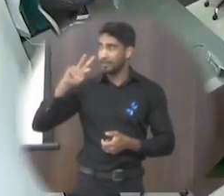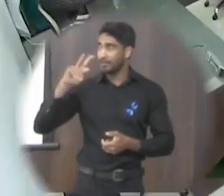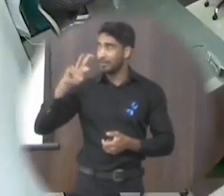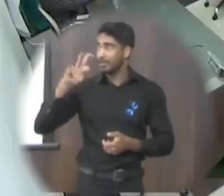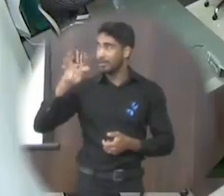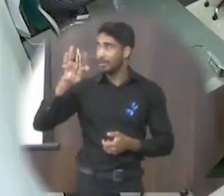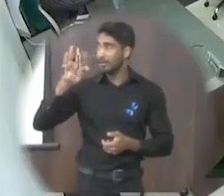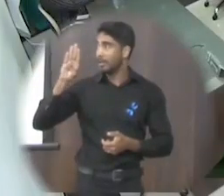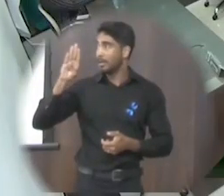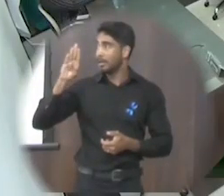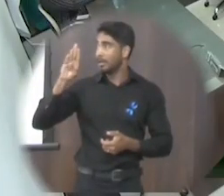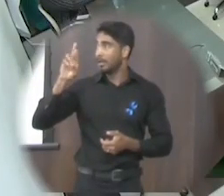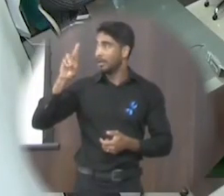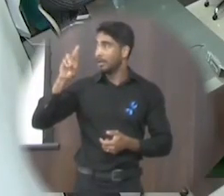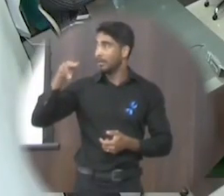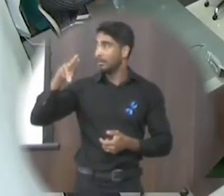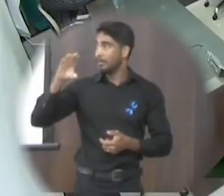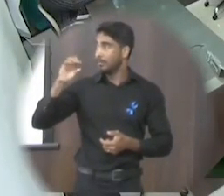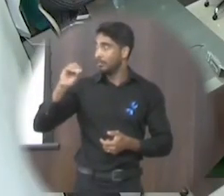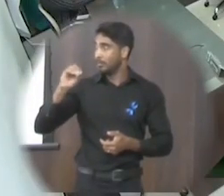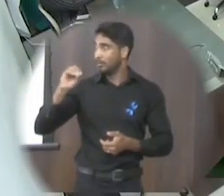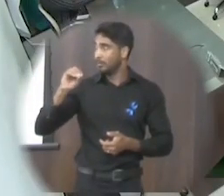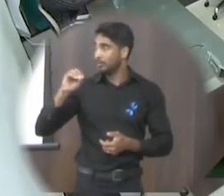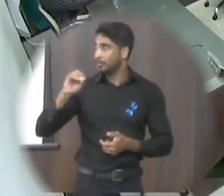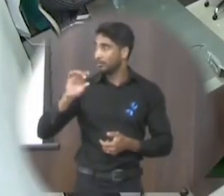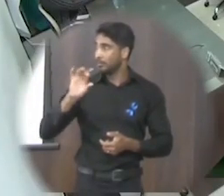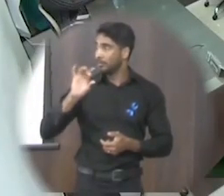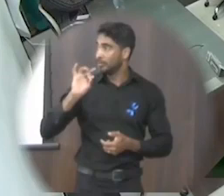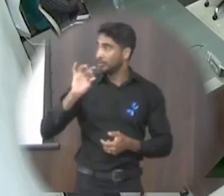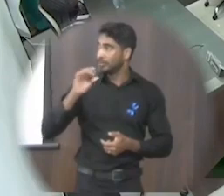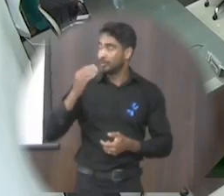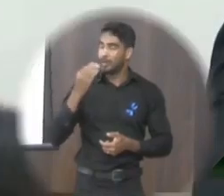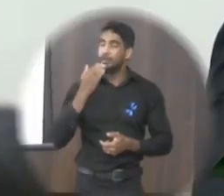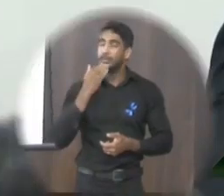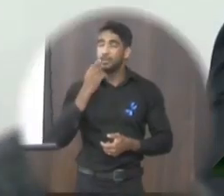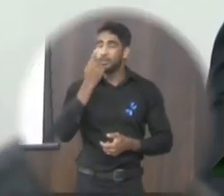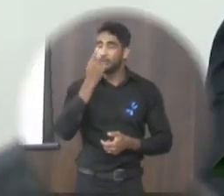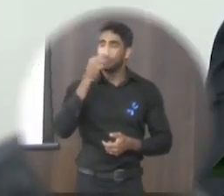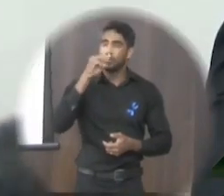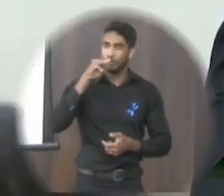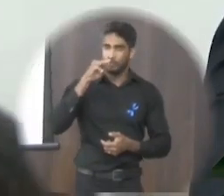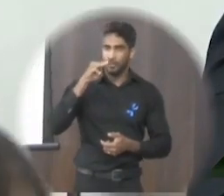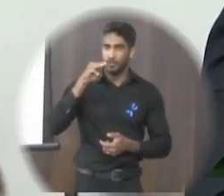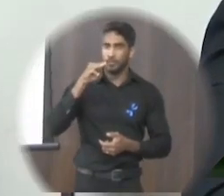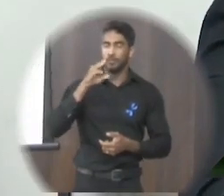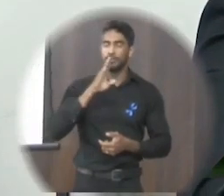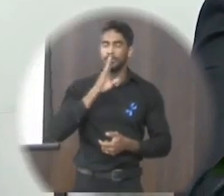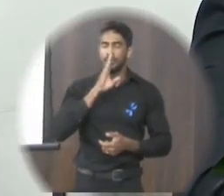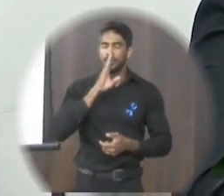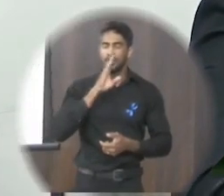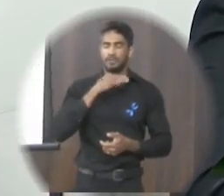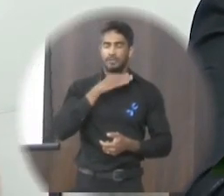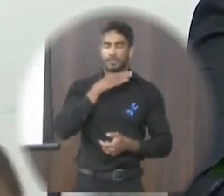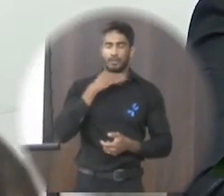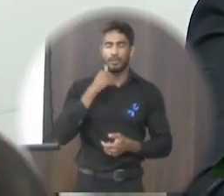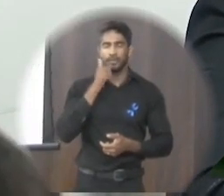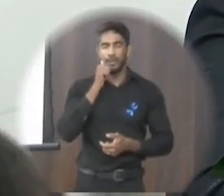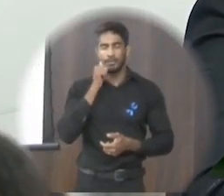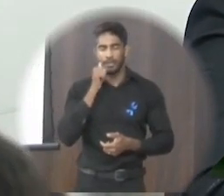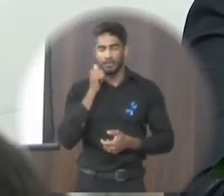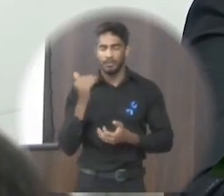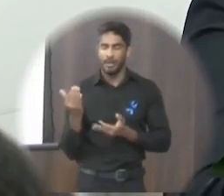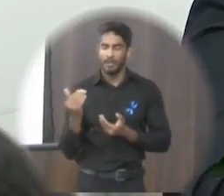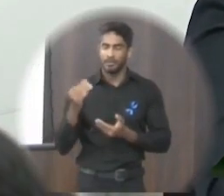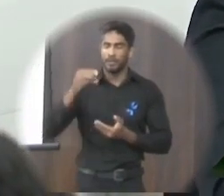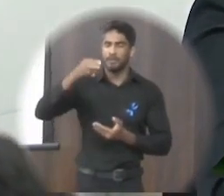Bruno. Presidente, só queria pedir um minuto de silêncio aí sobre a falecimento da jovem cantora Marília